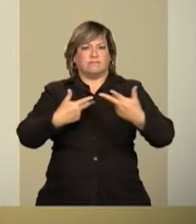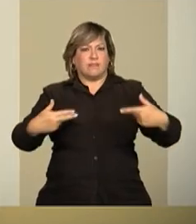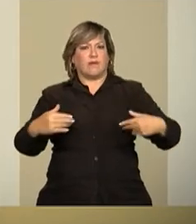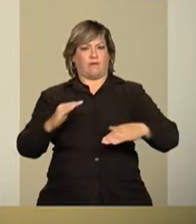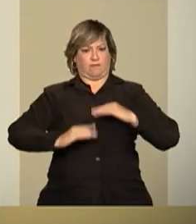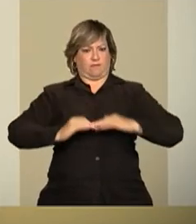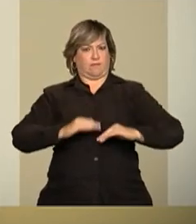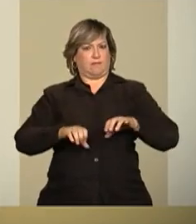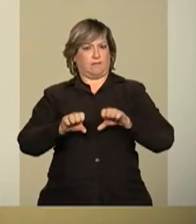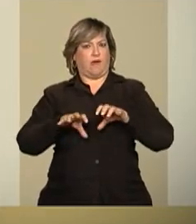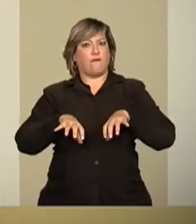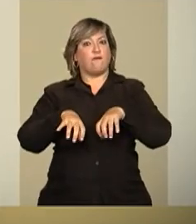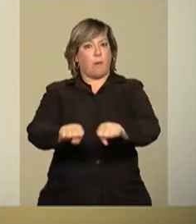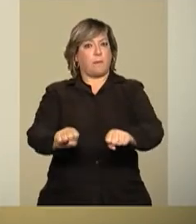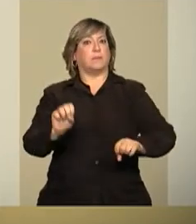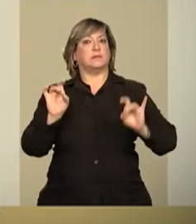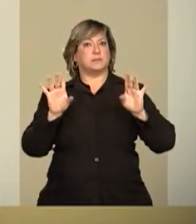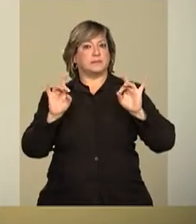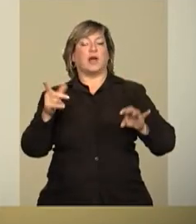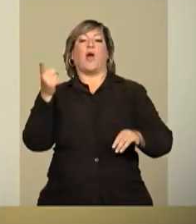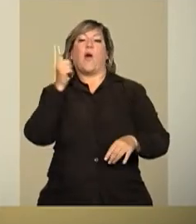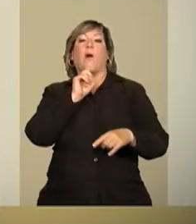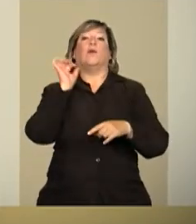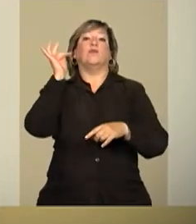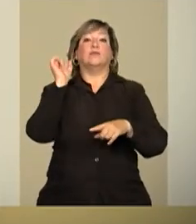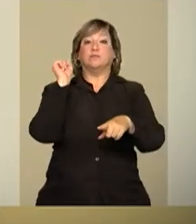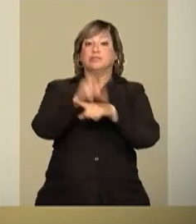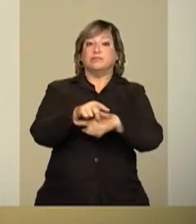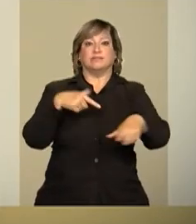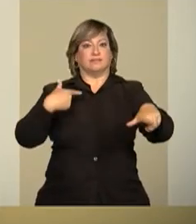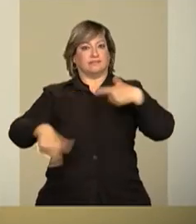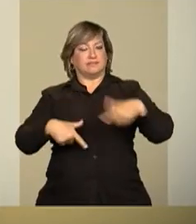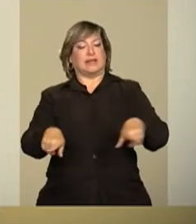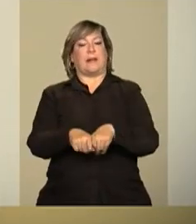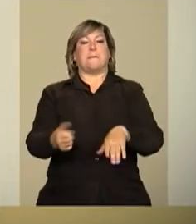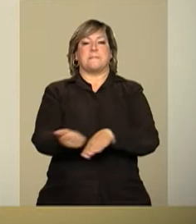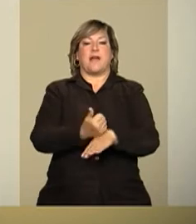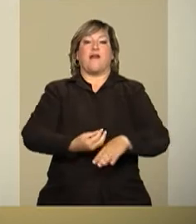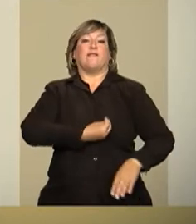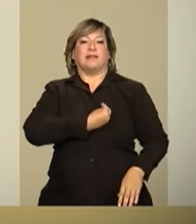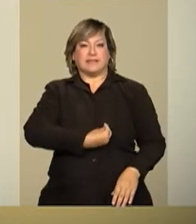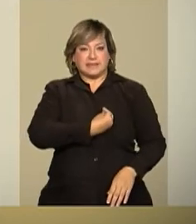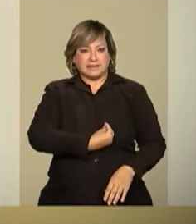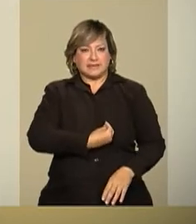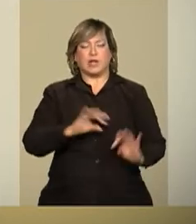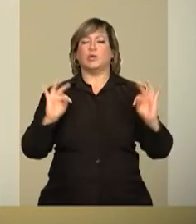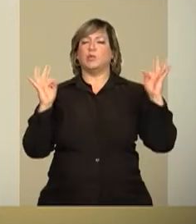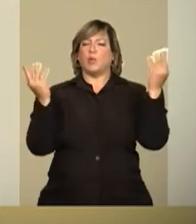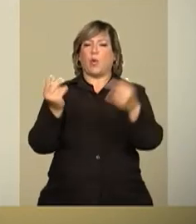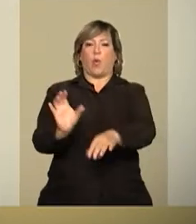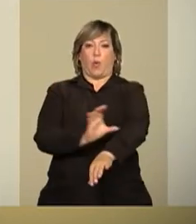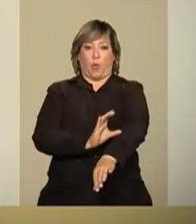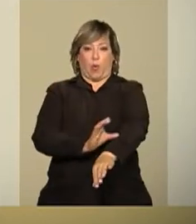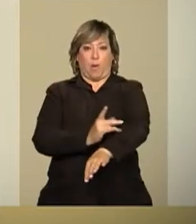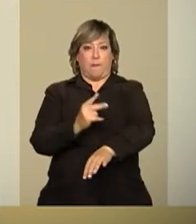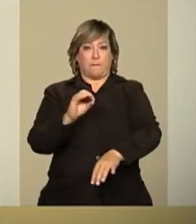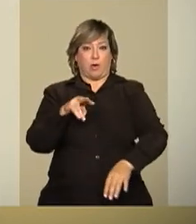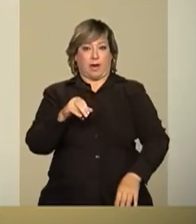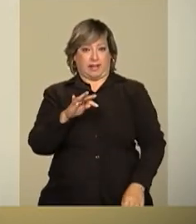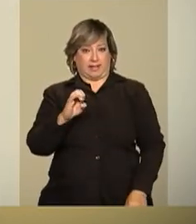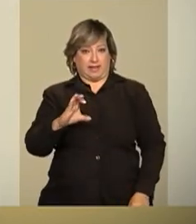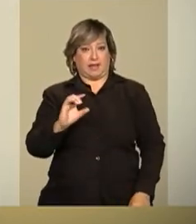que vai ajudar muito na busca por um bom emprego e por melhores condições de vida todos os o Pronatec